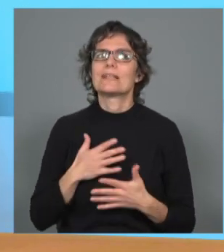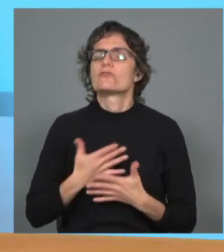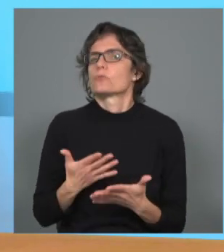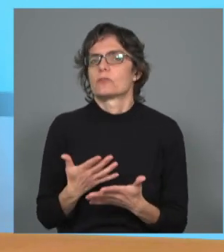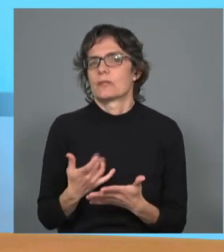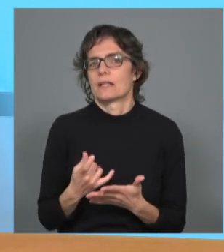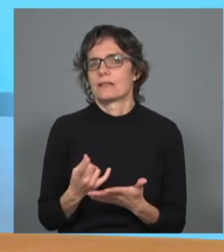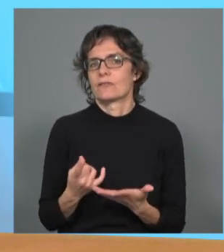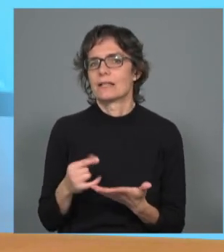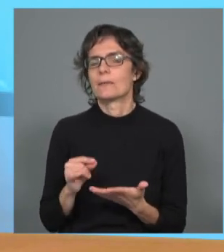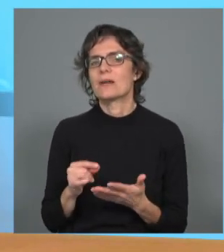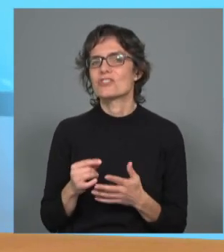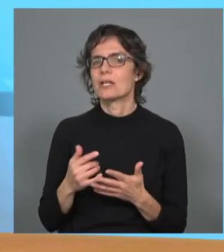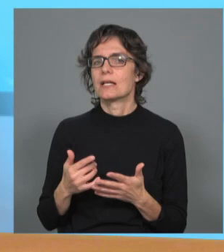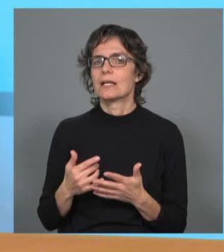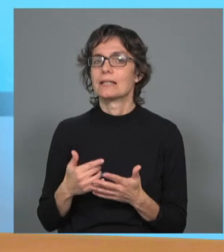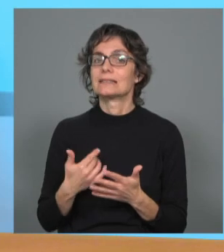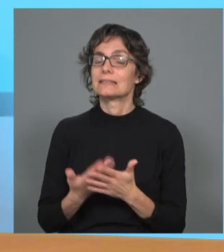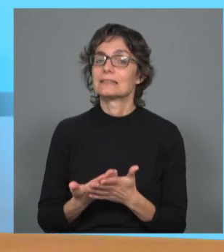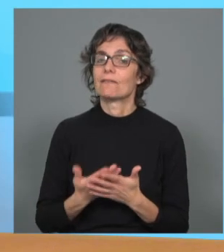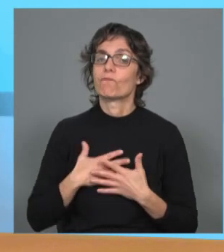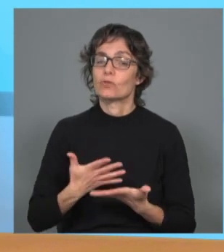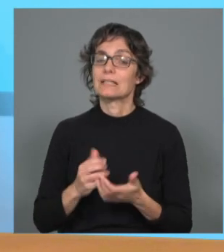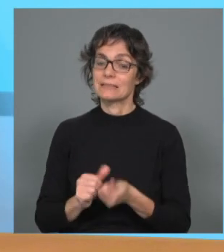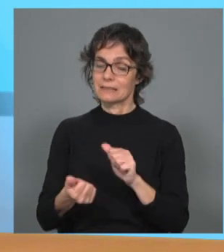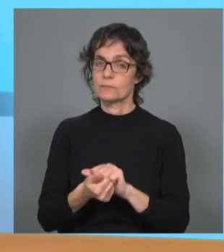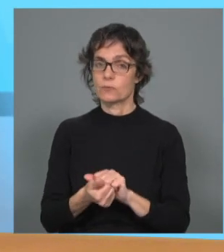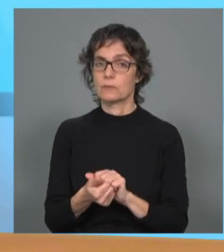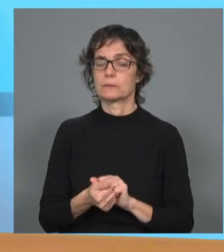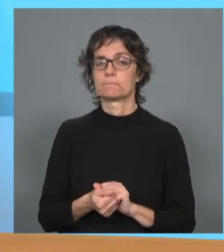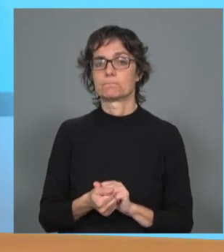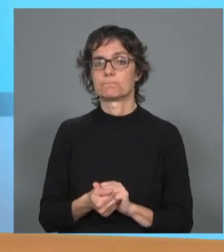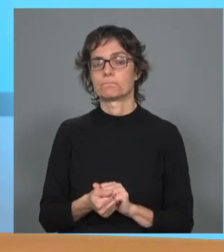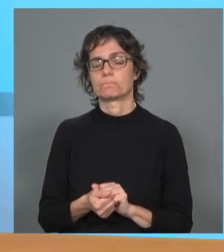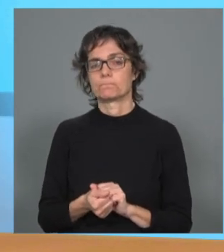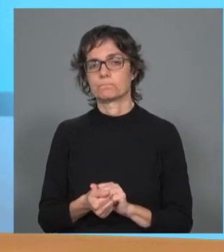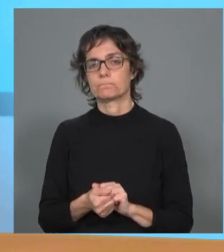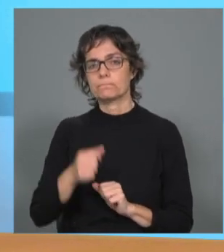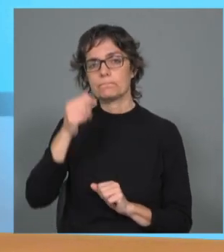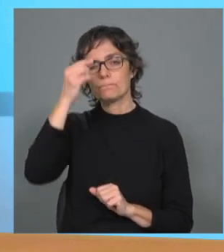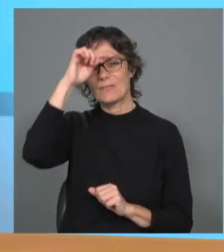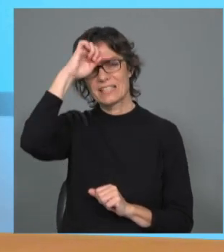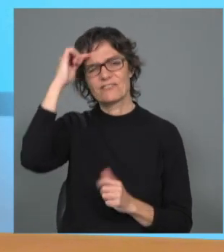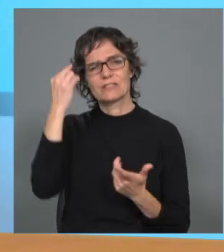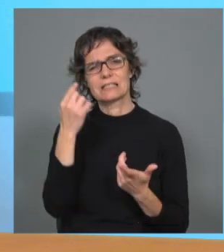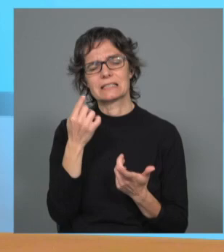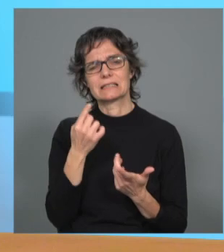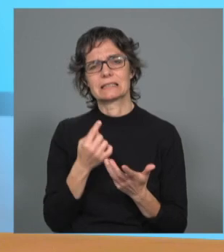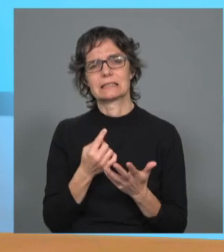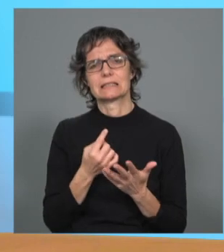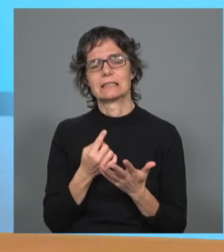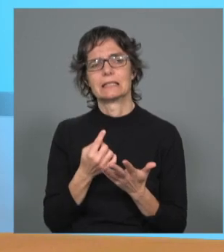disponibilidade, espaços. Que é disponibilidade para a transformação? Sim, espaços para servir, mas